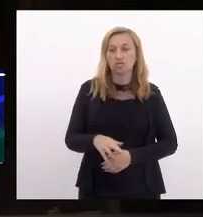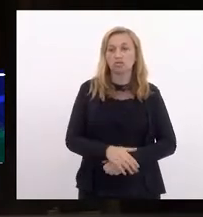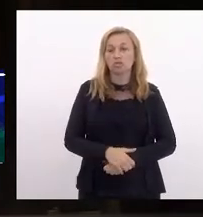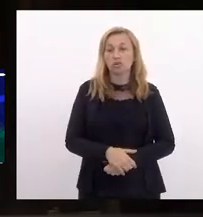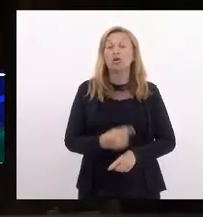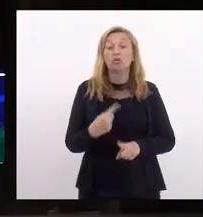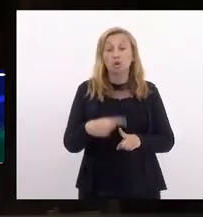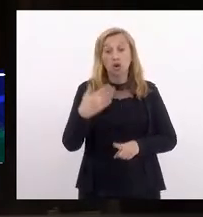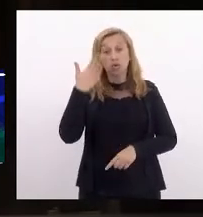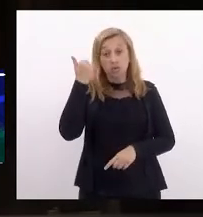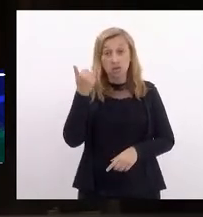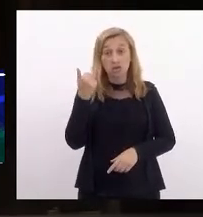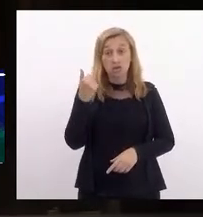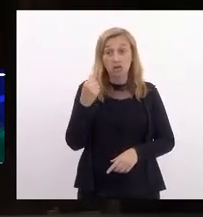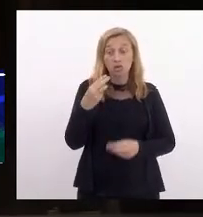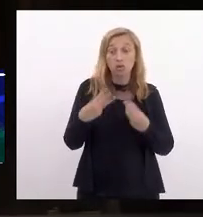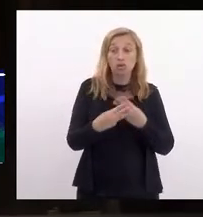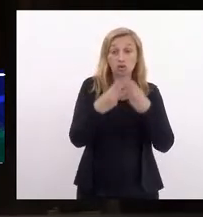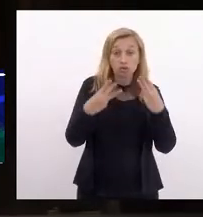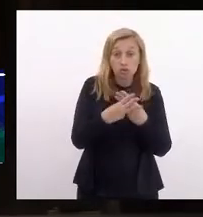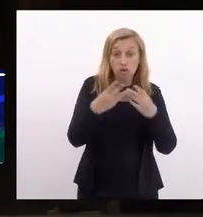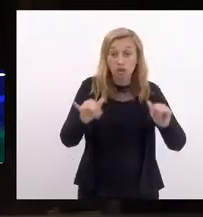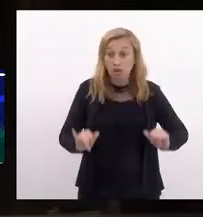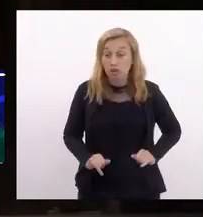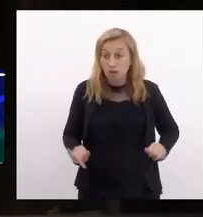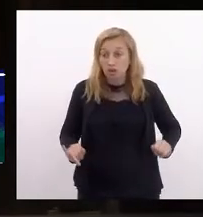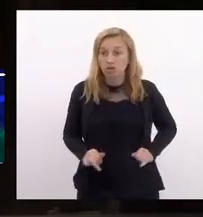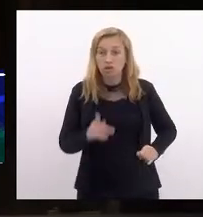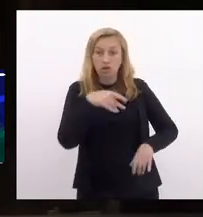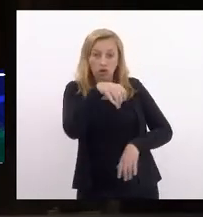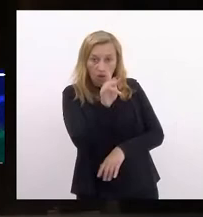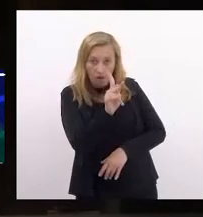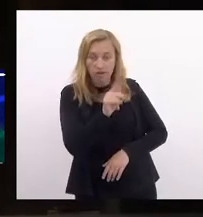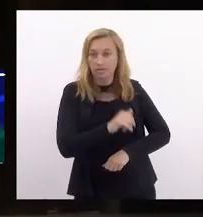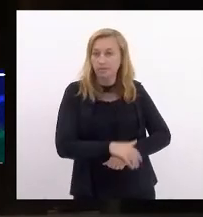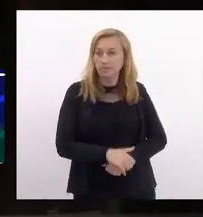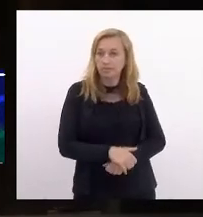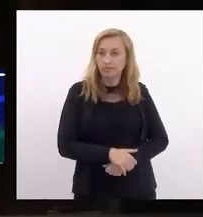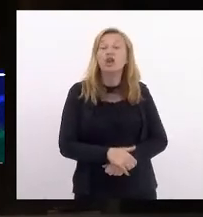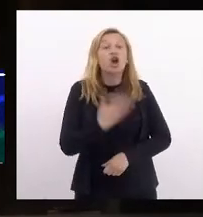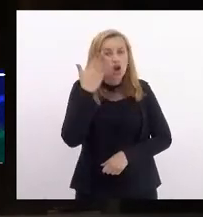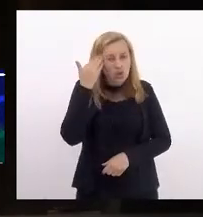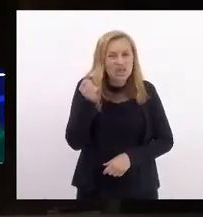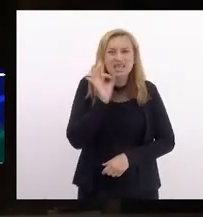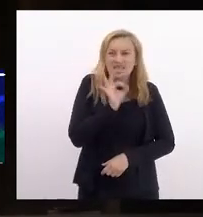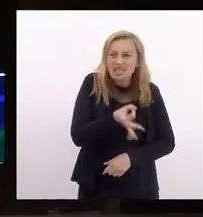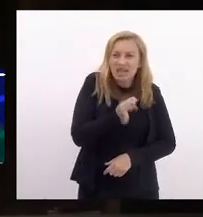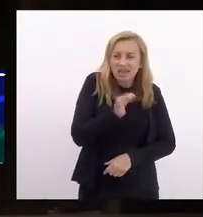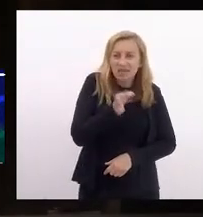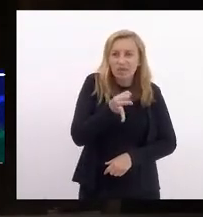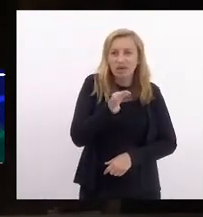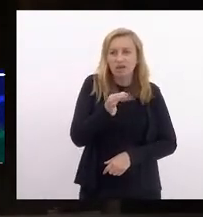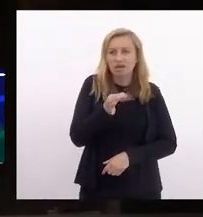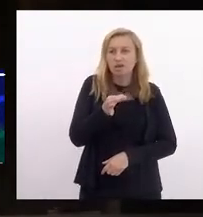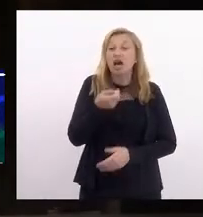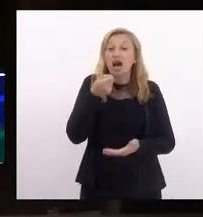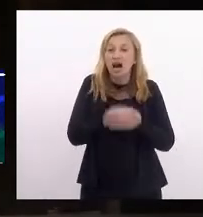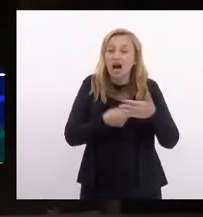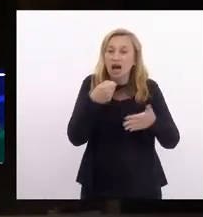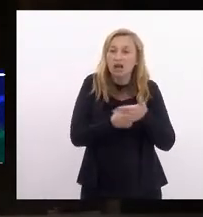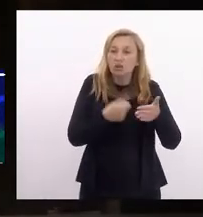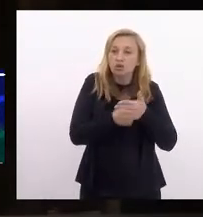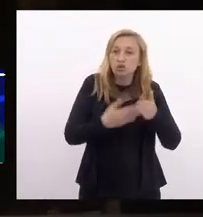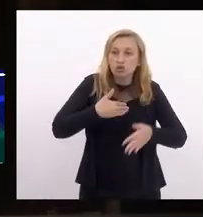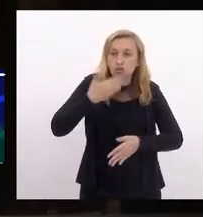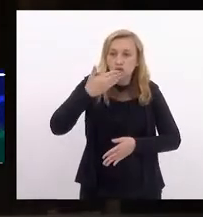porque eu sei o que os judeus passaram knoplock É eu sei exatamente a luta